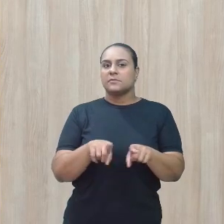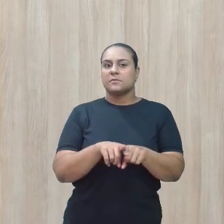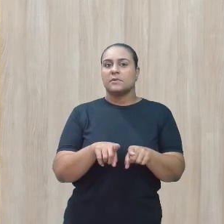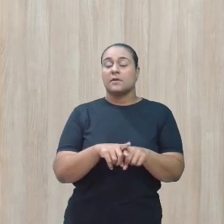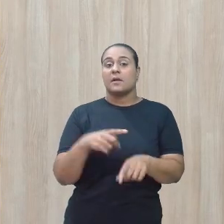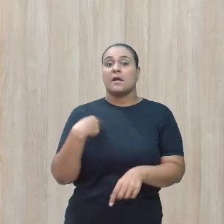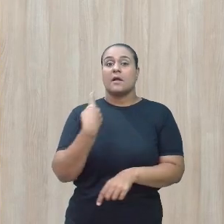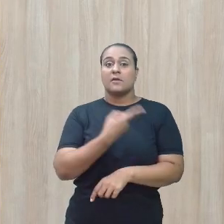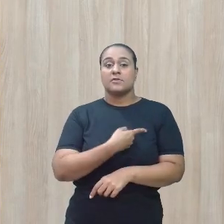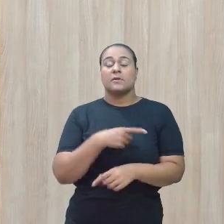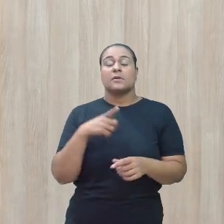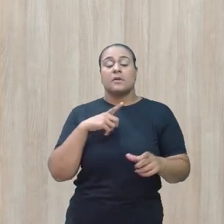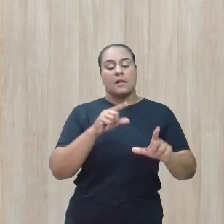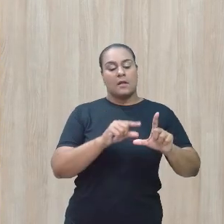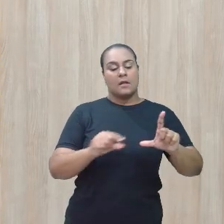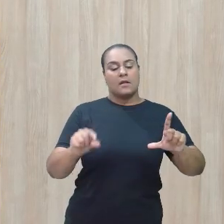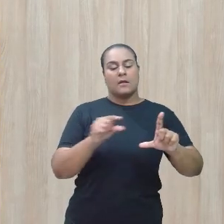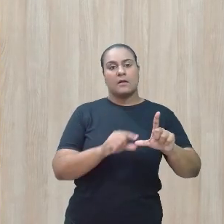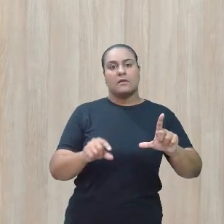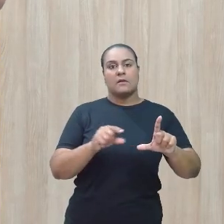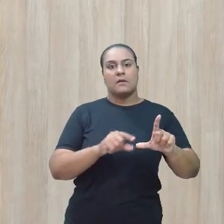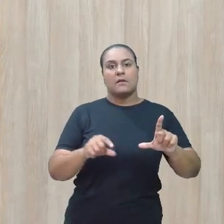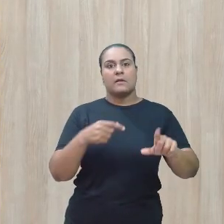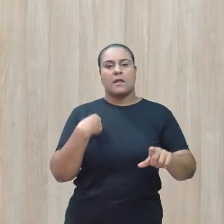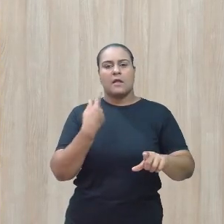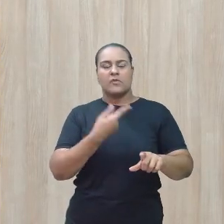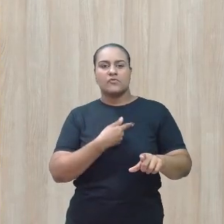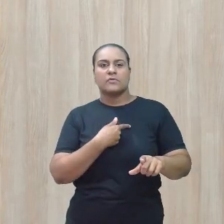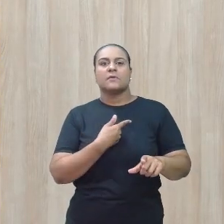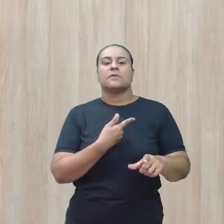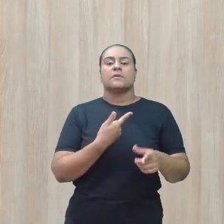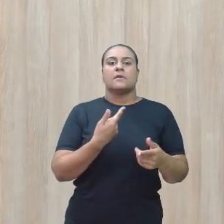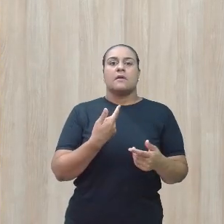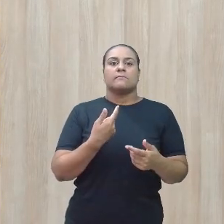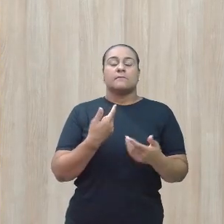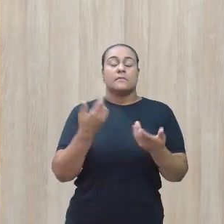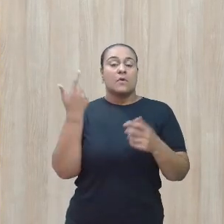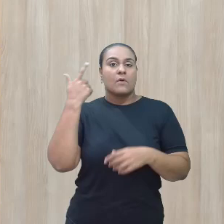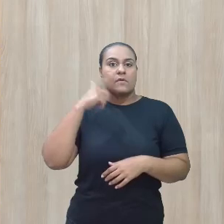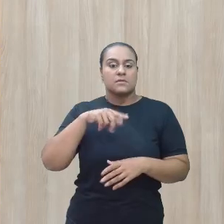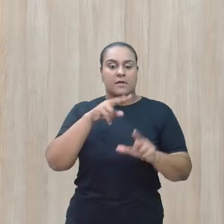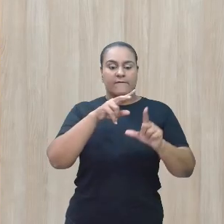a gente tem que a legenda vai orientar a leitura desse gráfico.